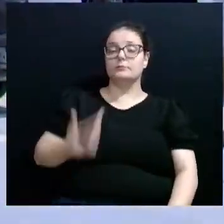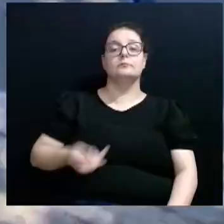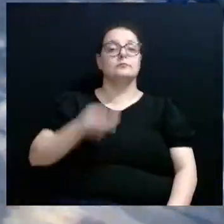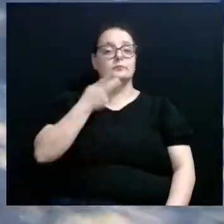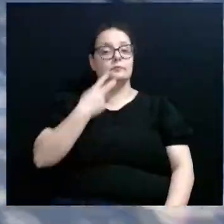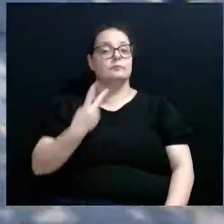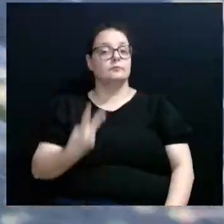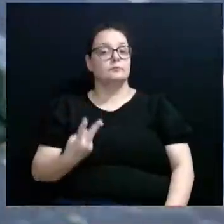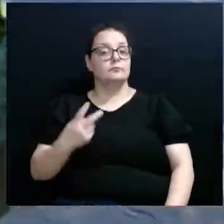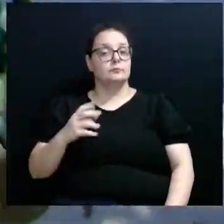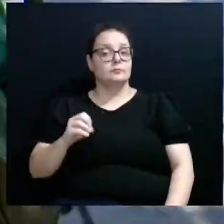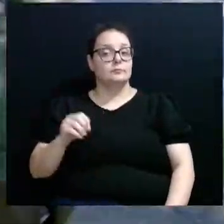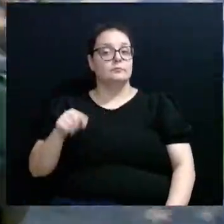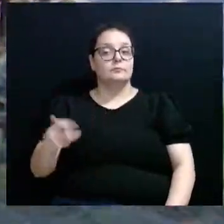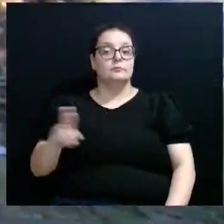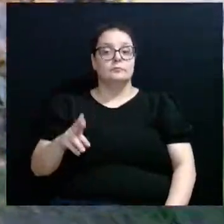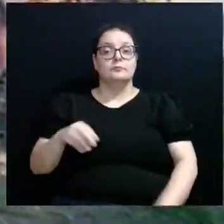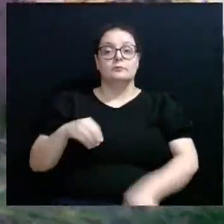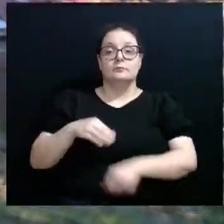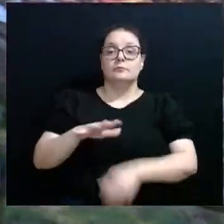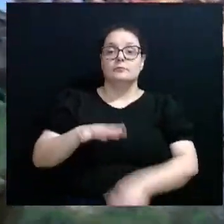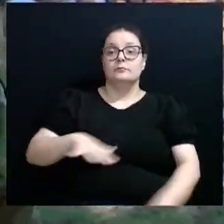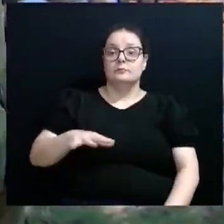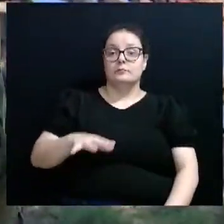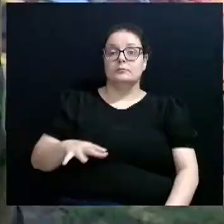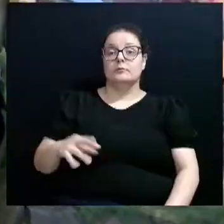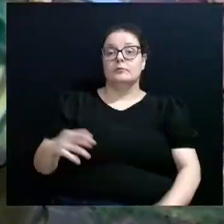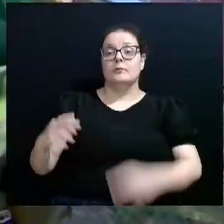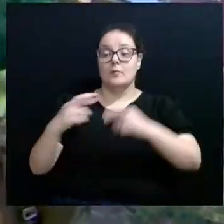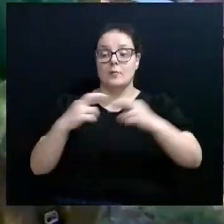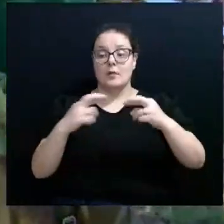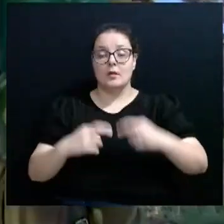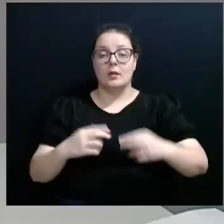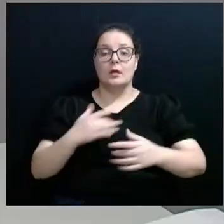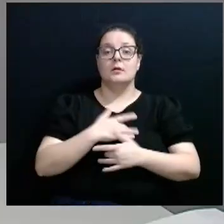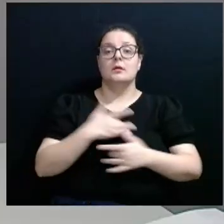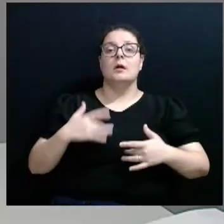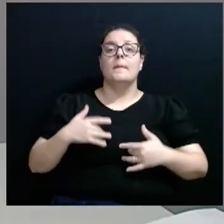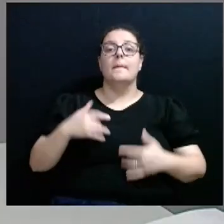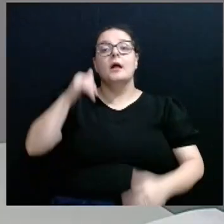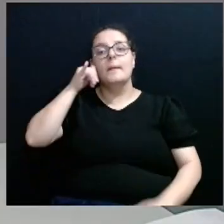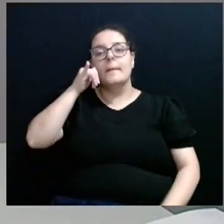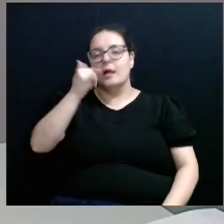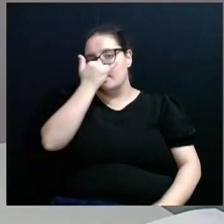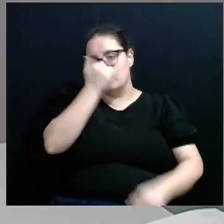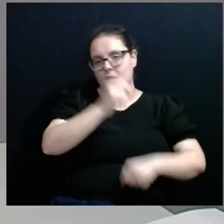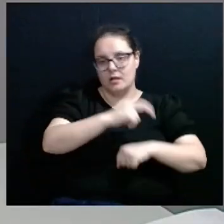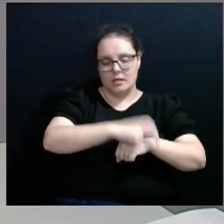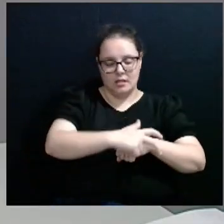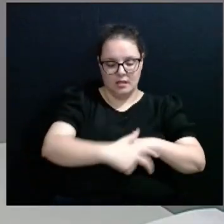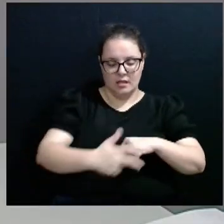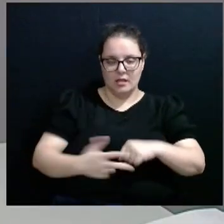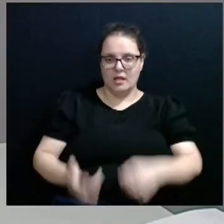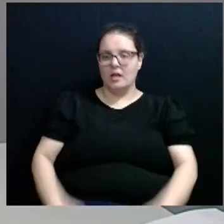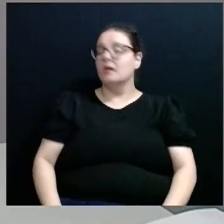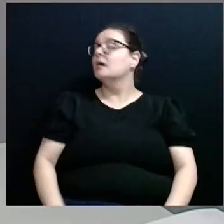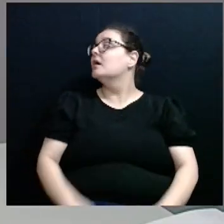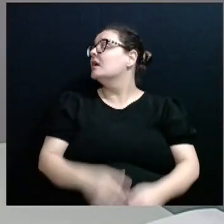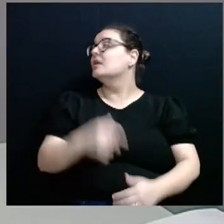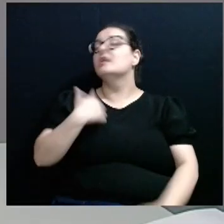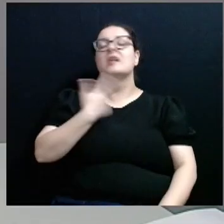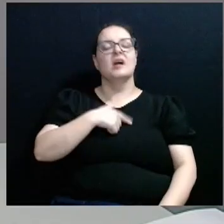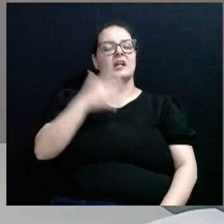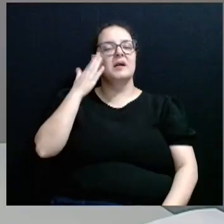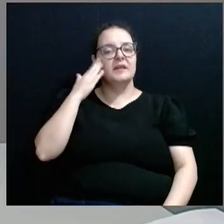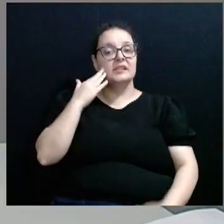serão direcionados para o setor de vigilância e saúde para a prevenção da dengue. Nós sabemos que agora no início do ano nós vamos ter um aumento